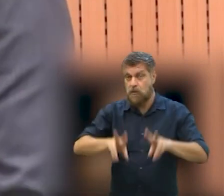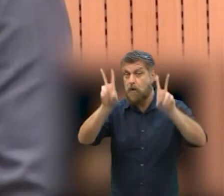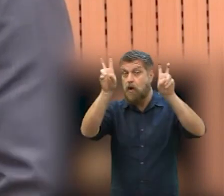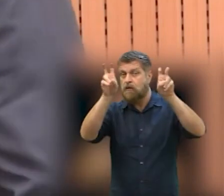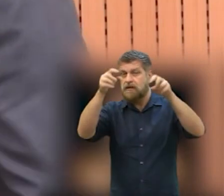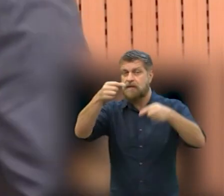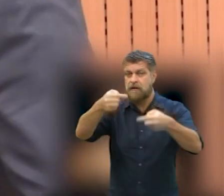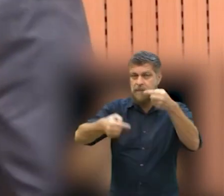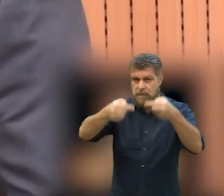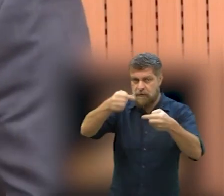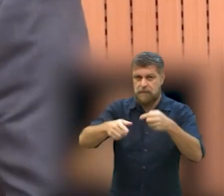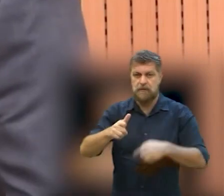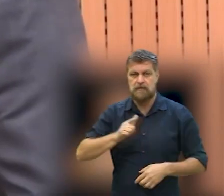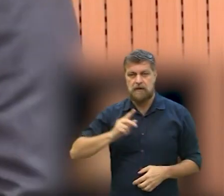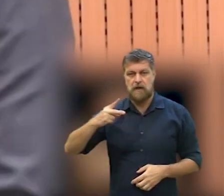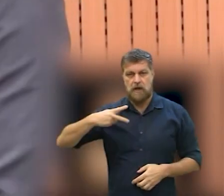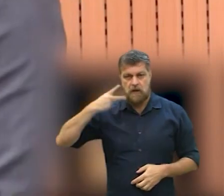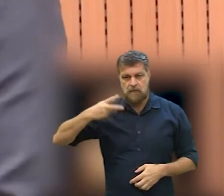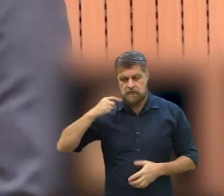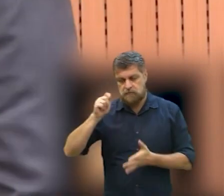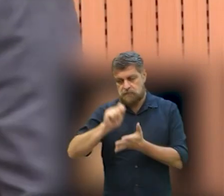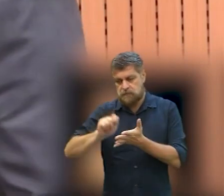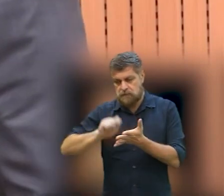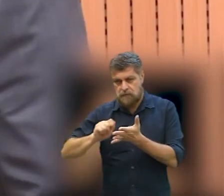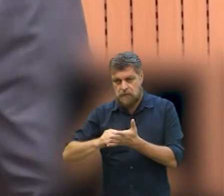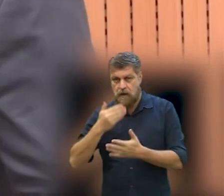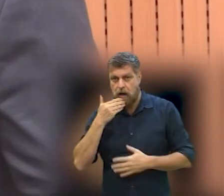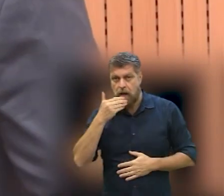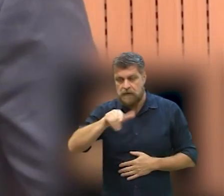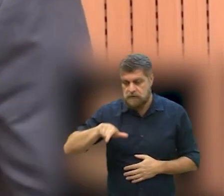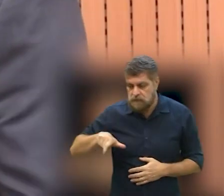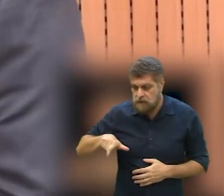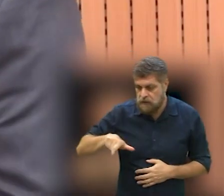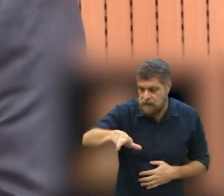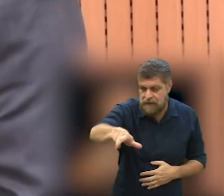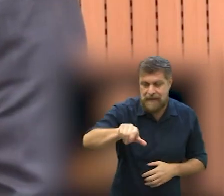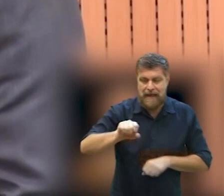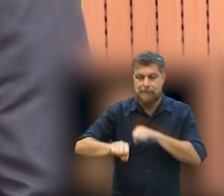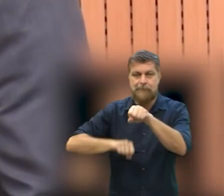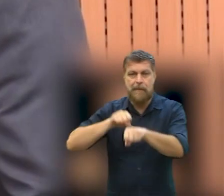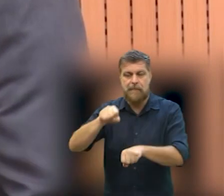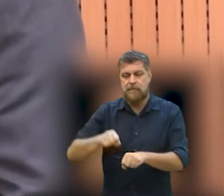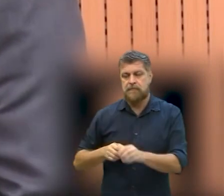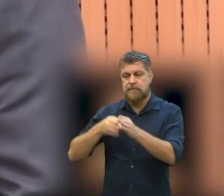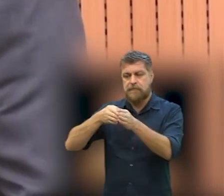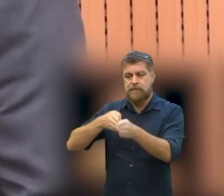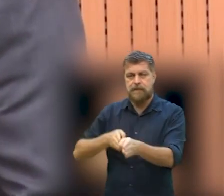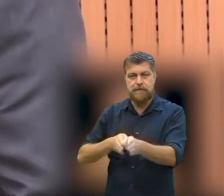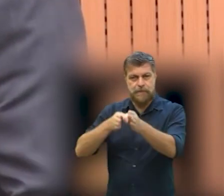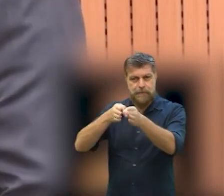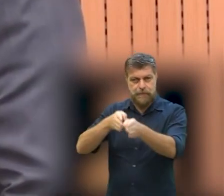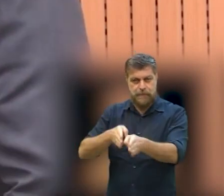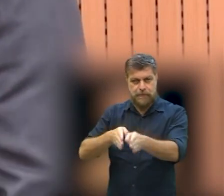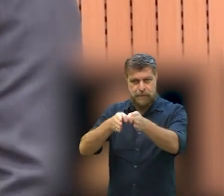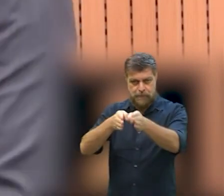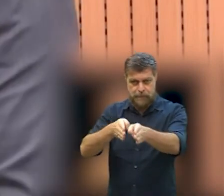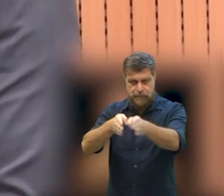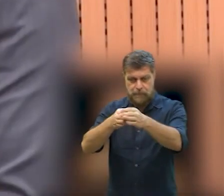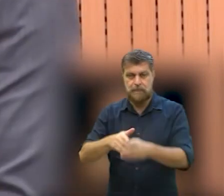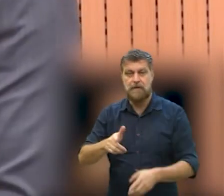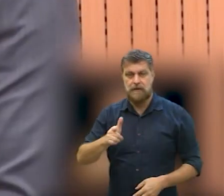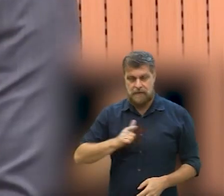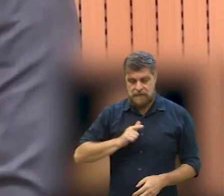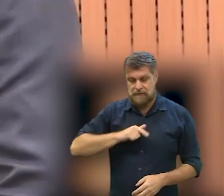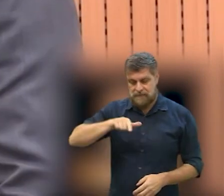temas discutidos no encontro. A indicação dos vereadores em nova ciclovia, trazendo um modal aí,